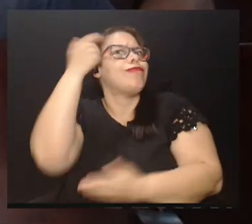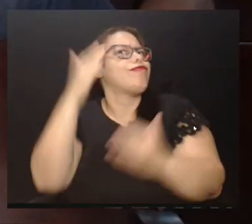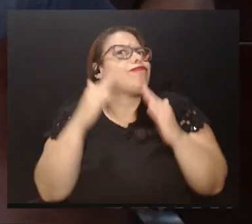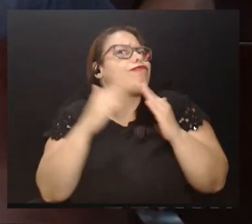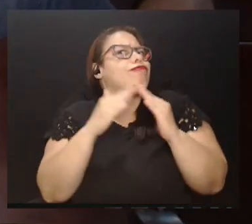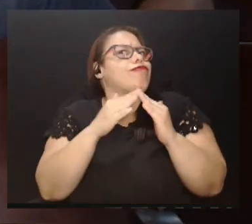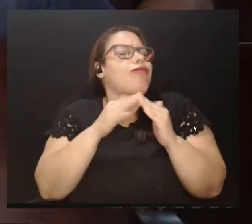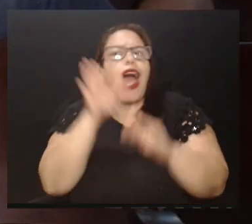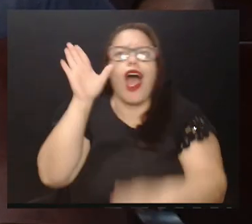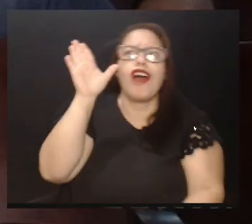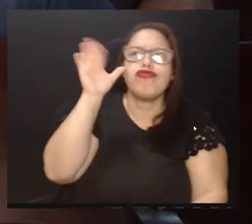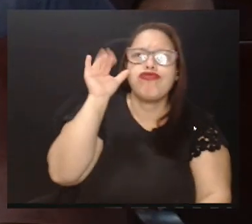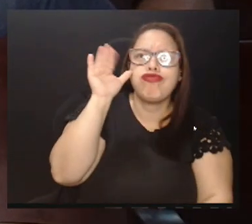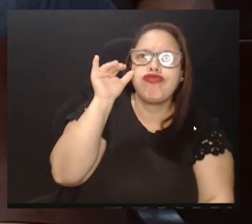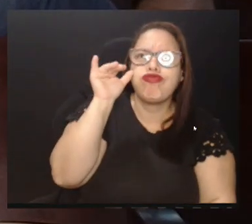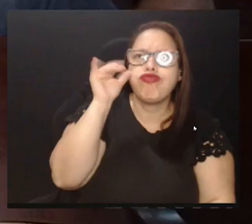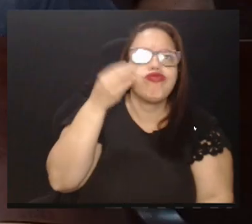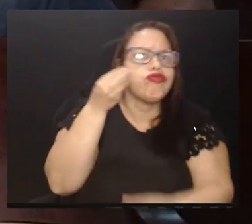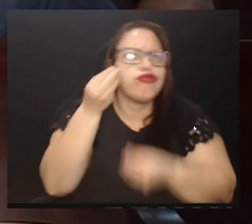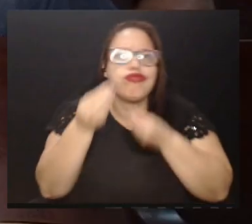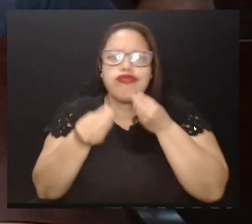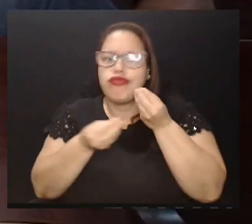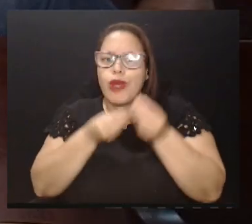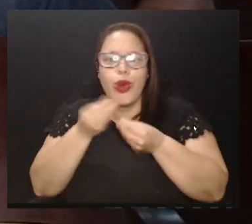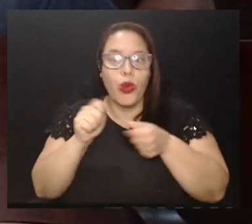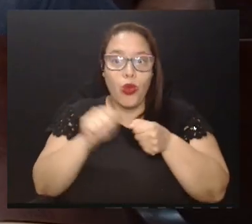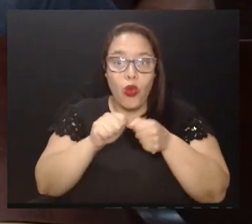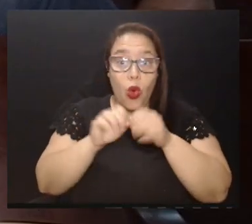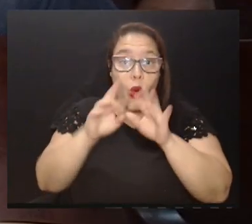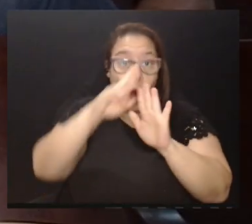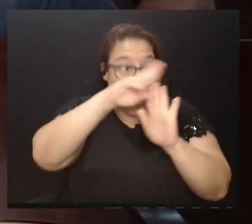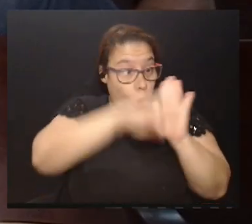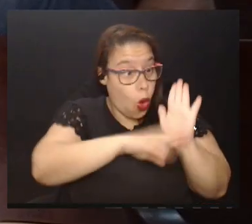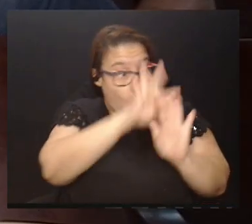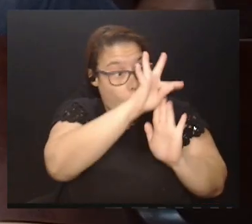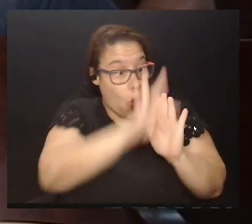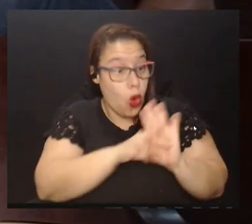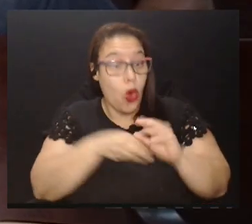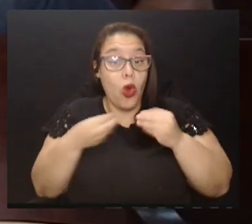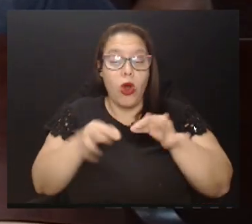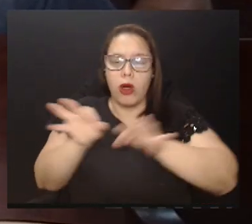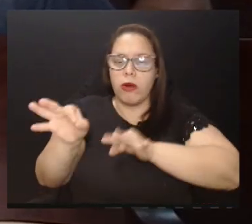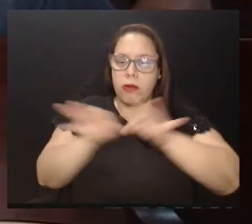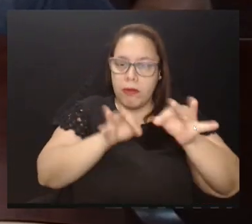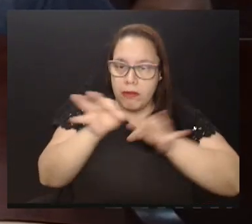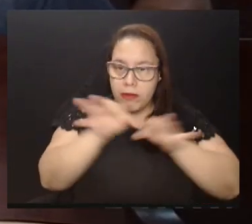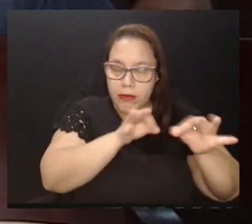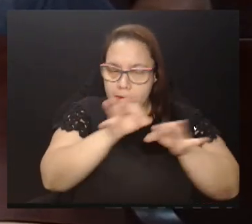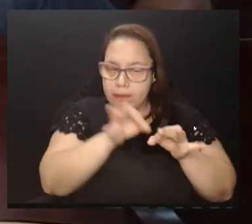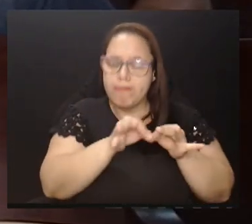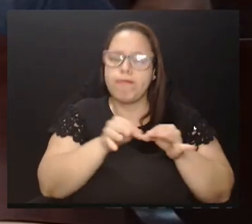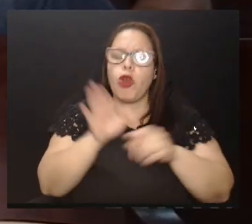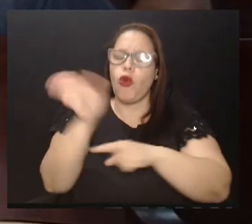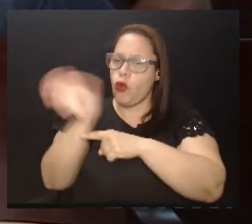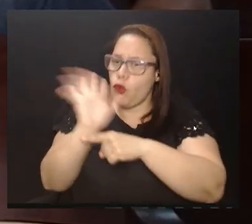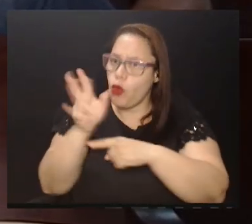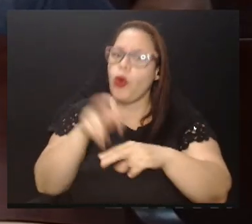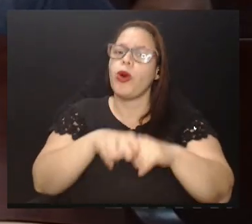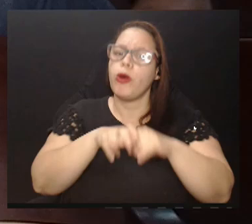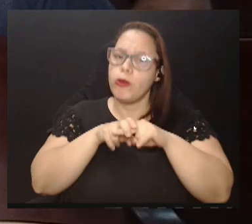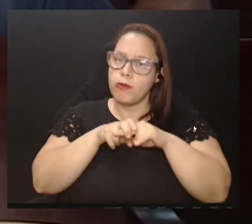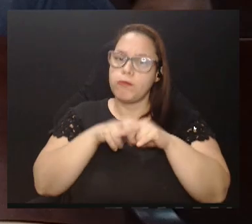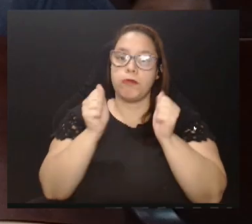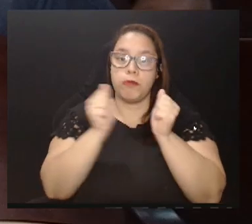curiosidade, como é feito o roteiro, como as pessoas se preparam para fazer o filme. Por isso, conosco aqui está o Hamilton,